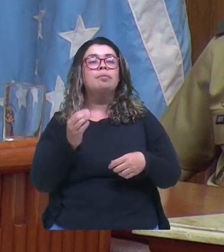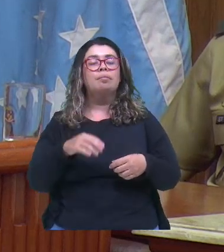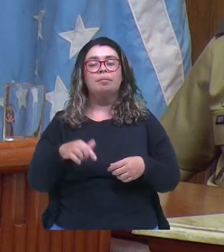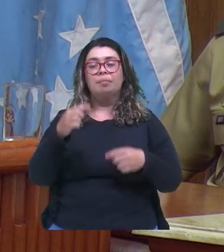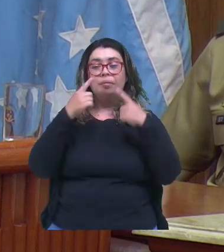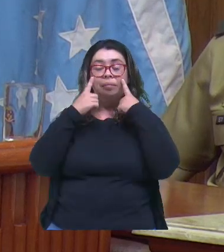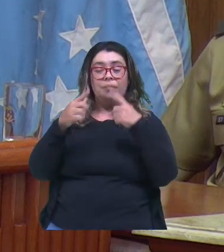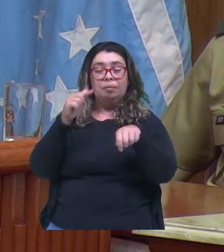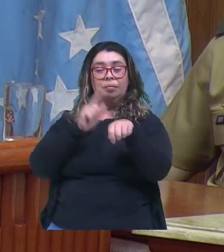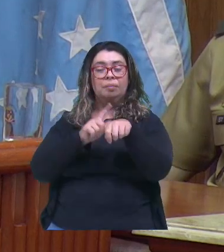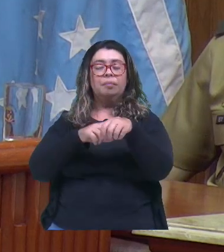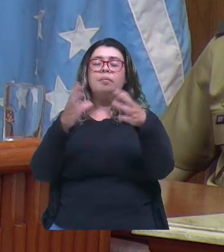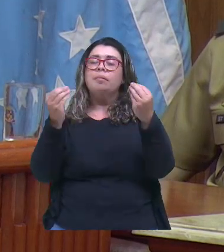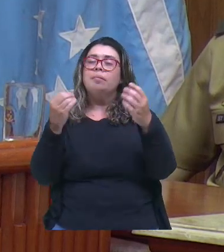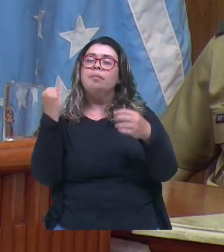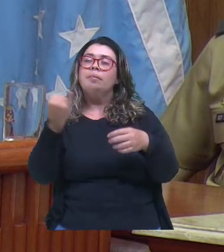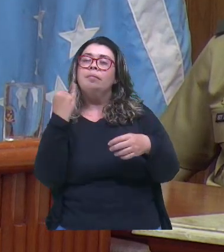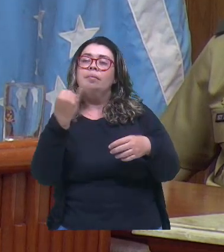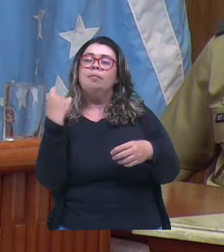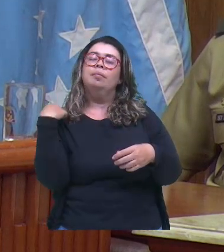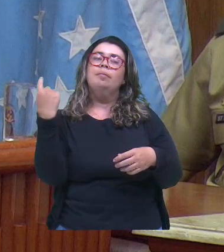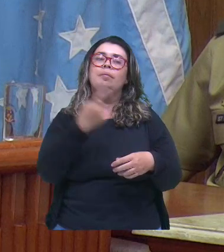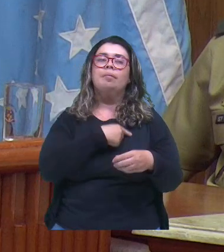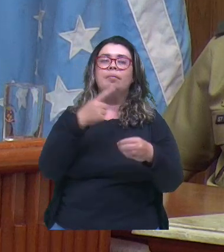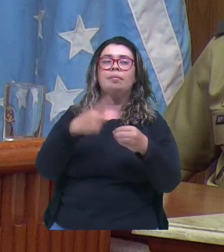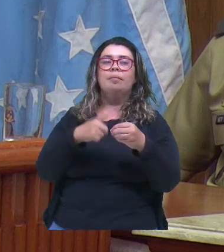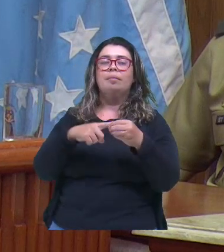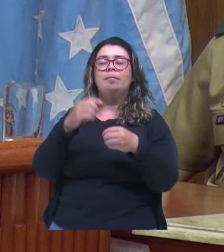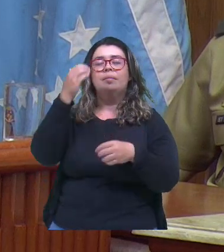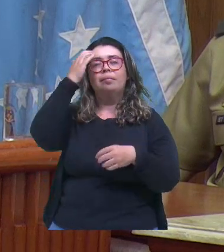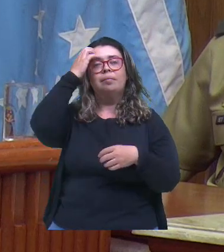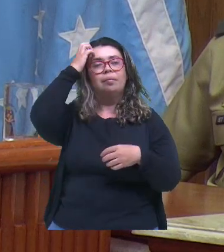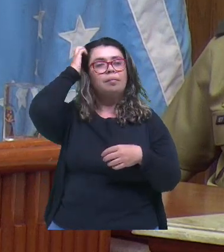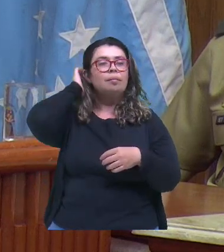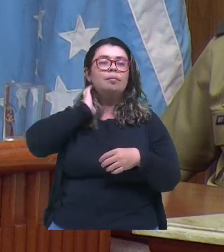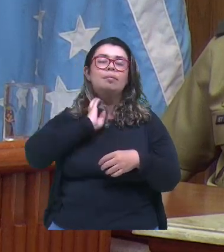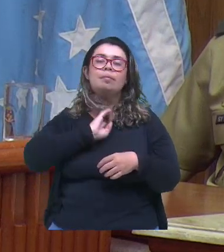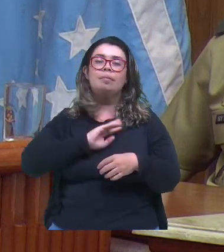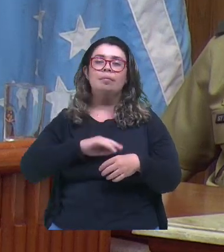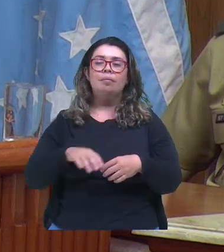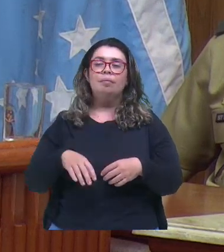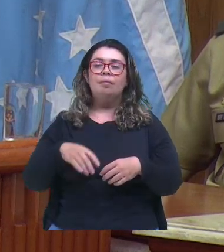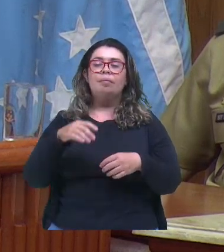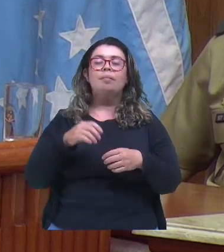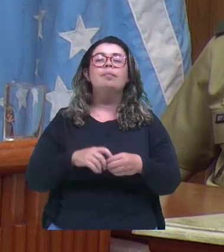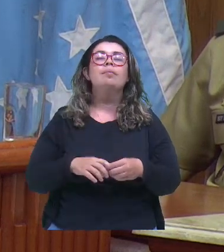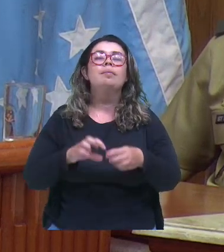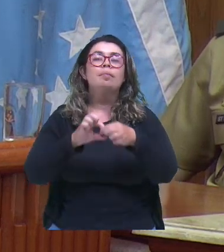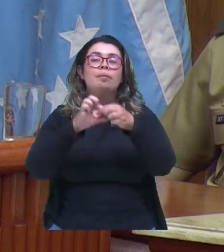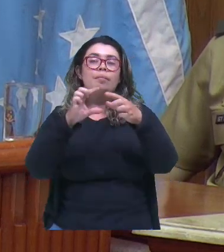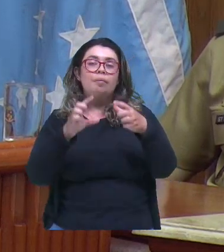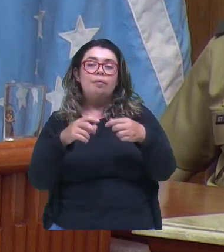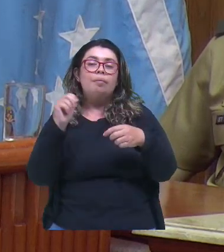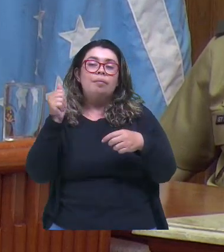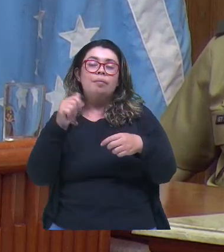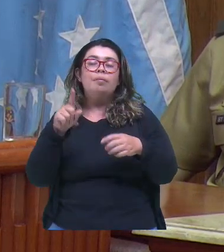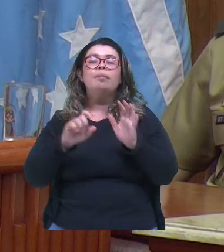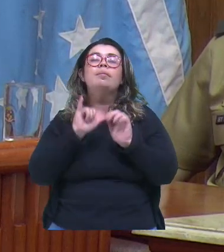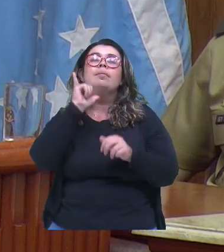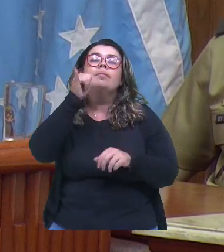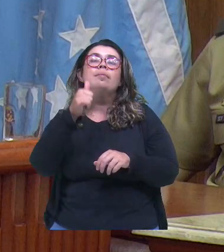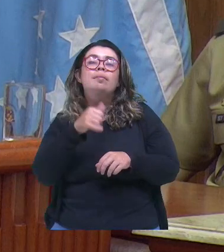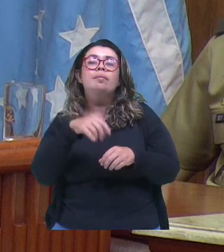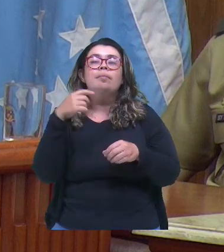esse momento tão importante na nossa cidade, que a democracia de Assis é exemplo para o Brasil,